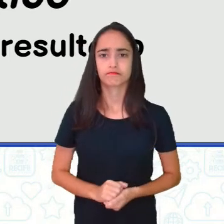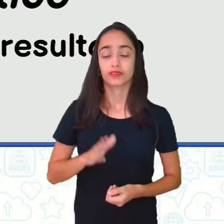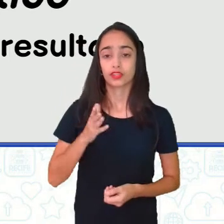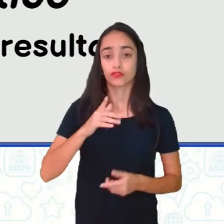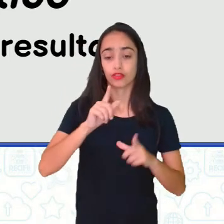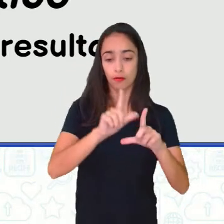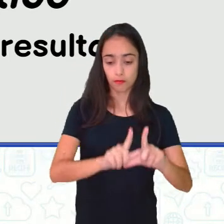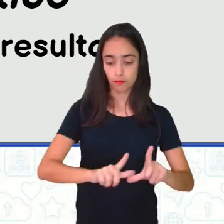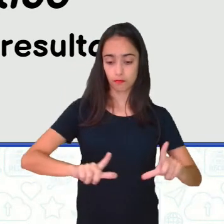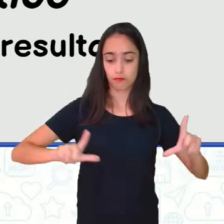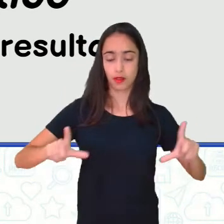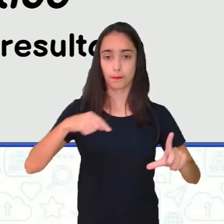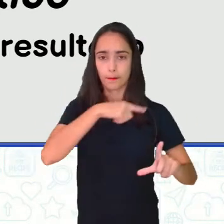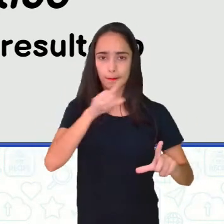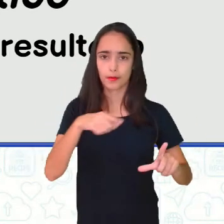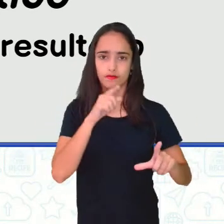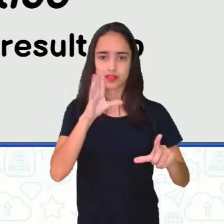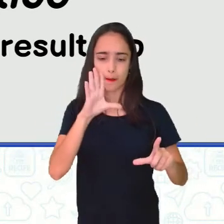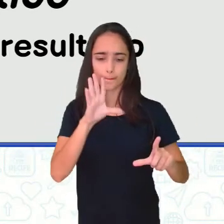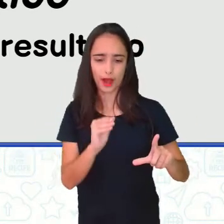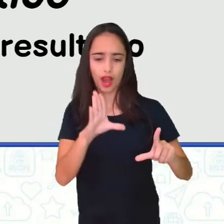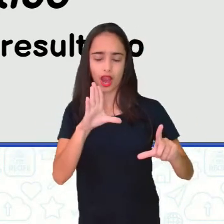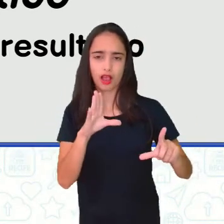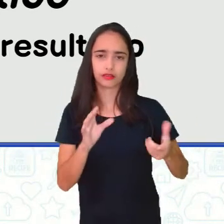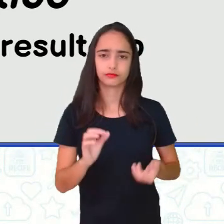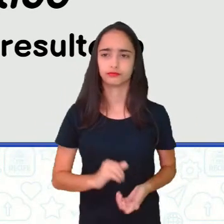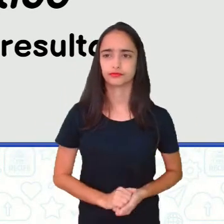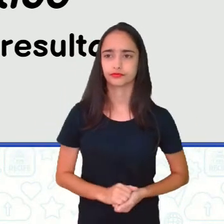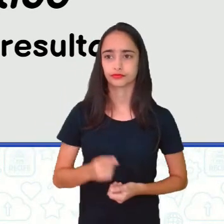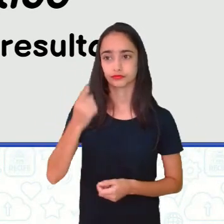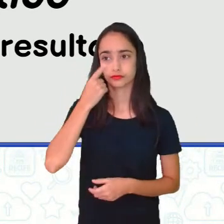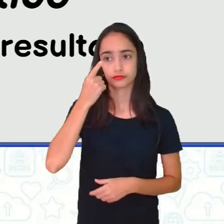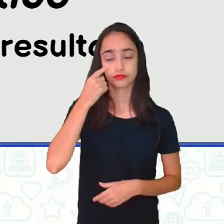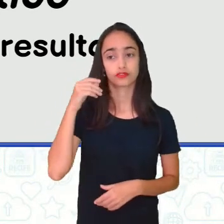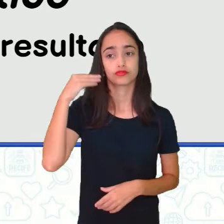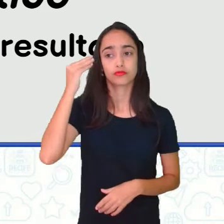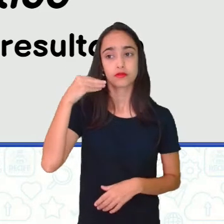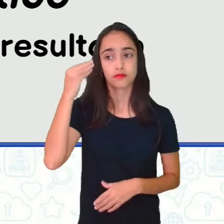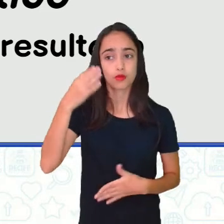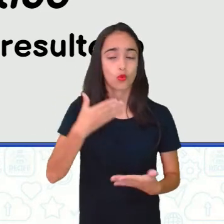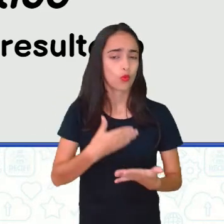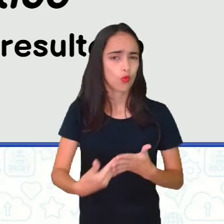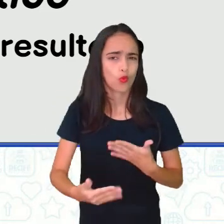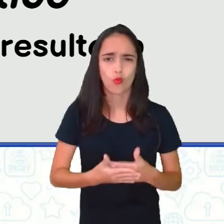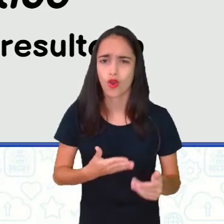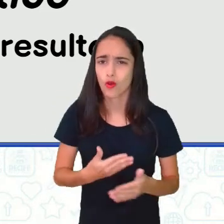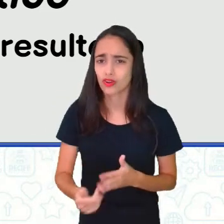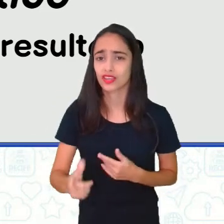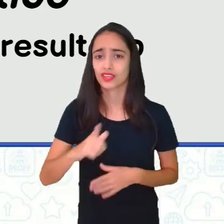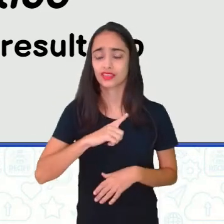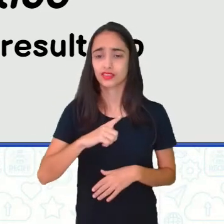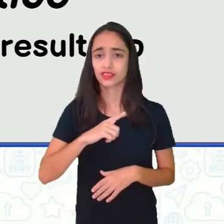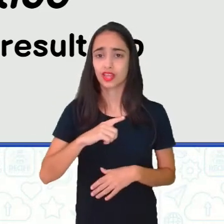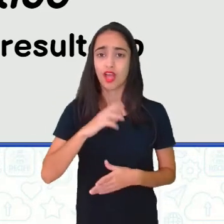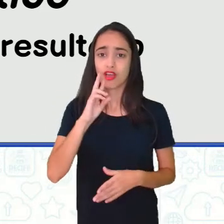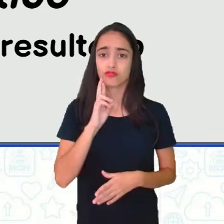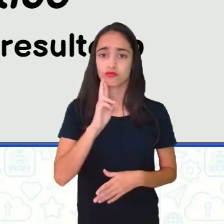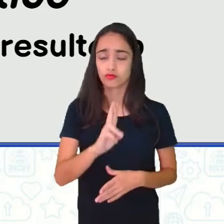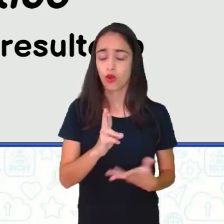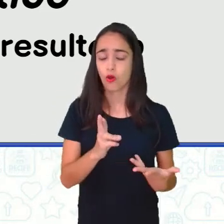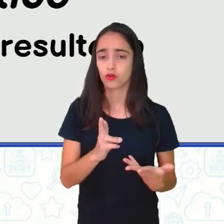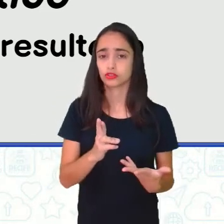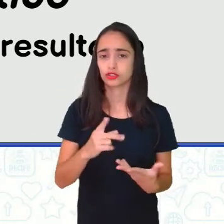print. Olha aí, experimento aleatório. Qualquer experimento cujo resultado não se pode